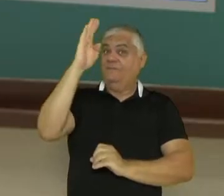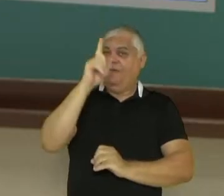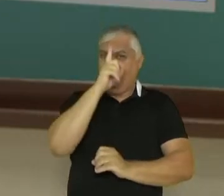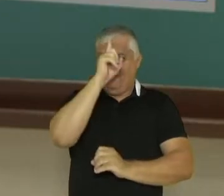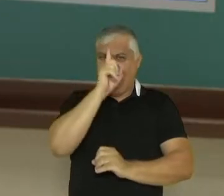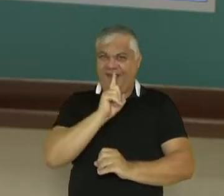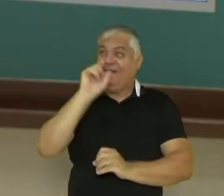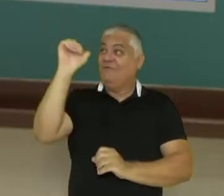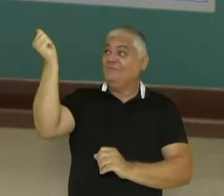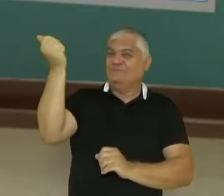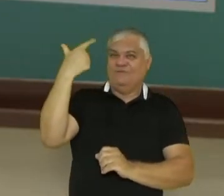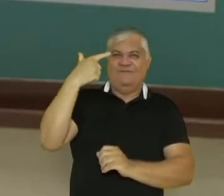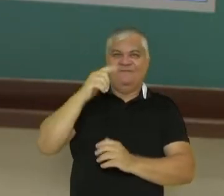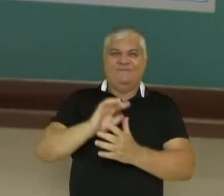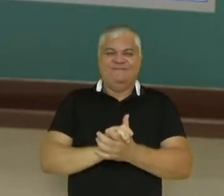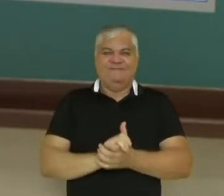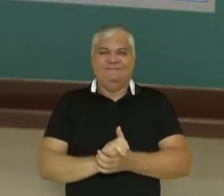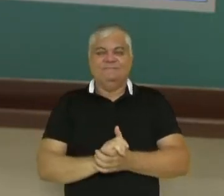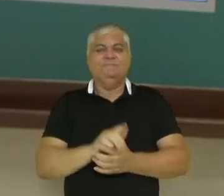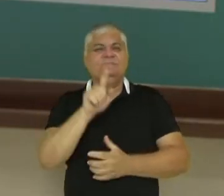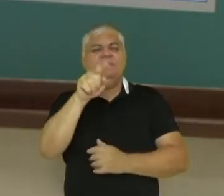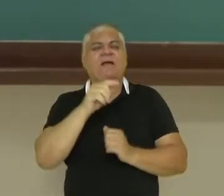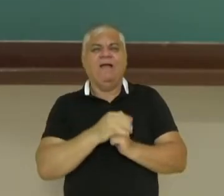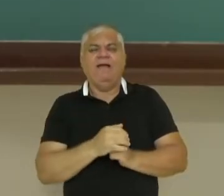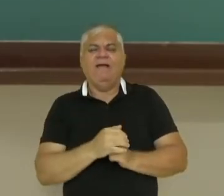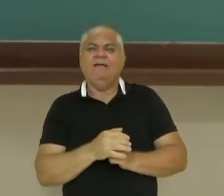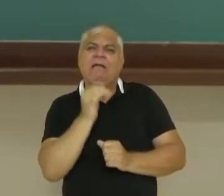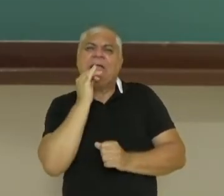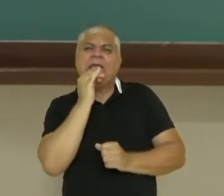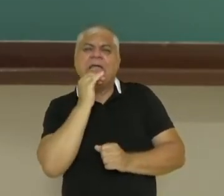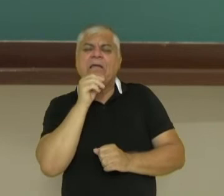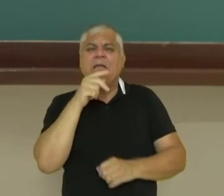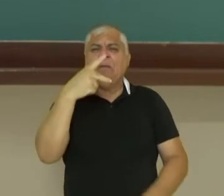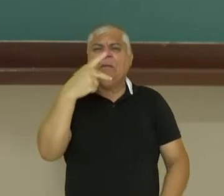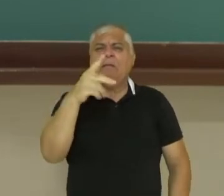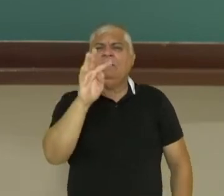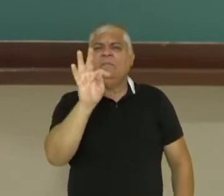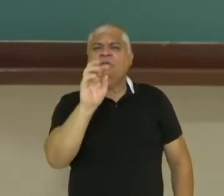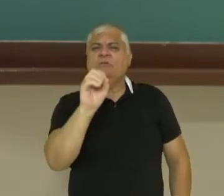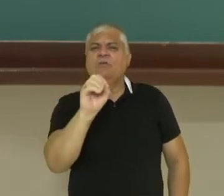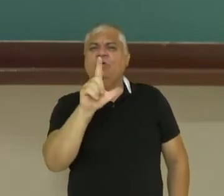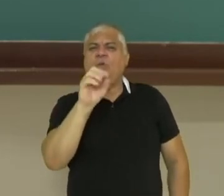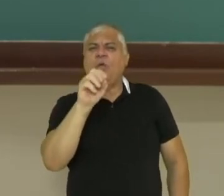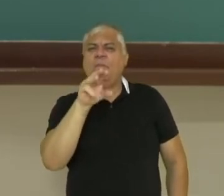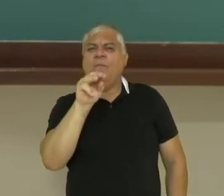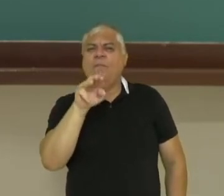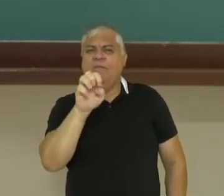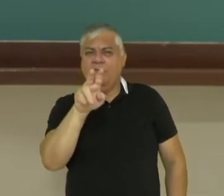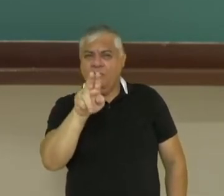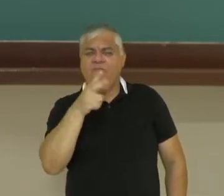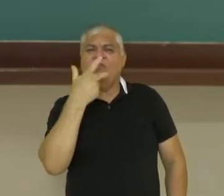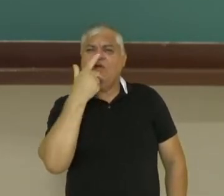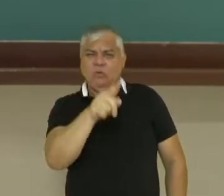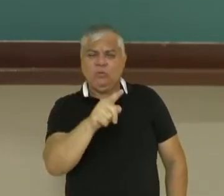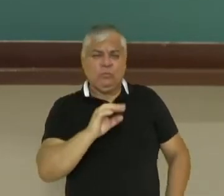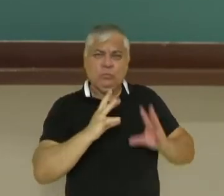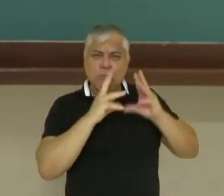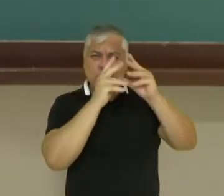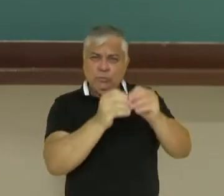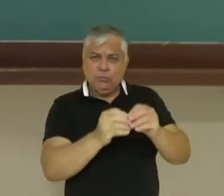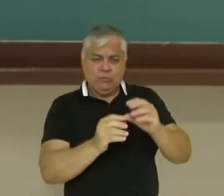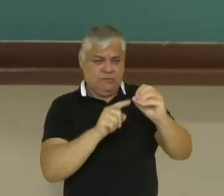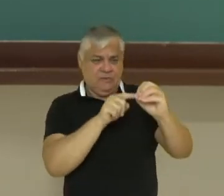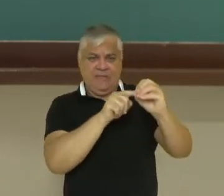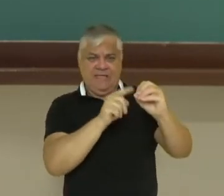falar aqui é que o modelo de Ptolomeu, vejam, ele não está falando que as coisas giram em torno da Terra. Então,